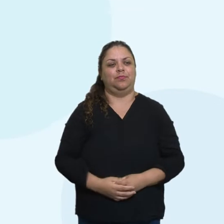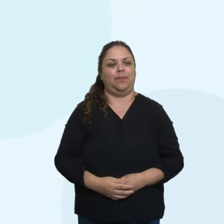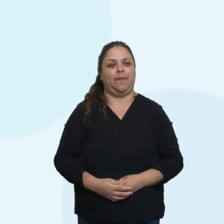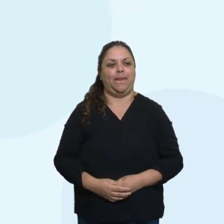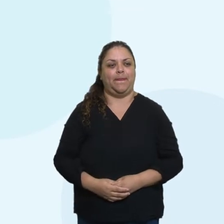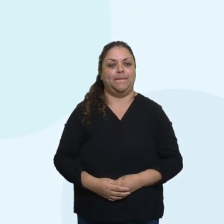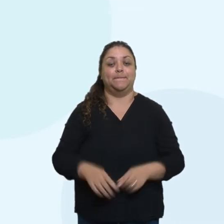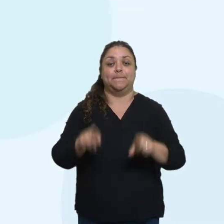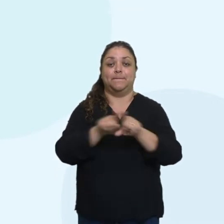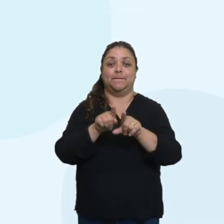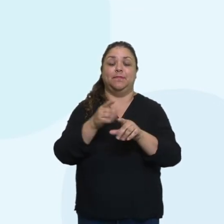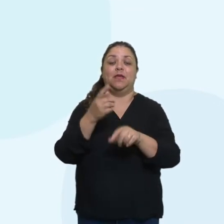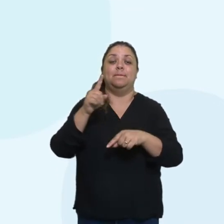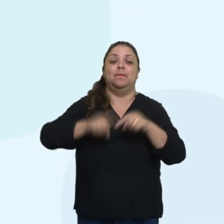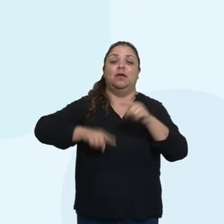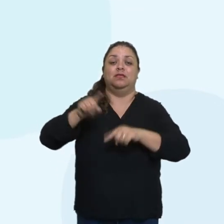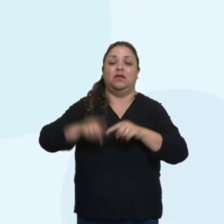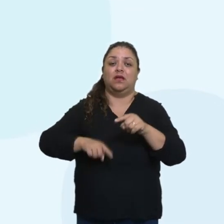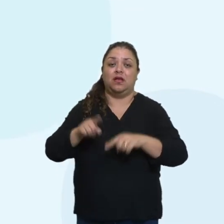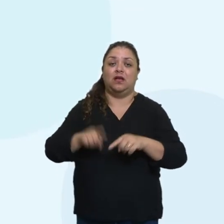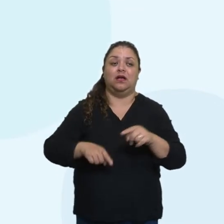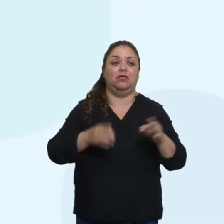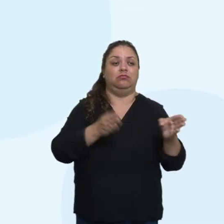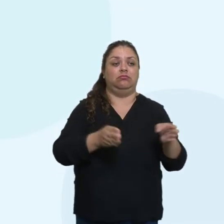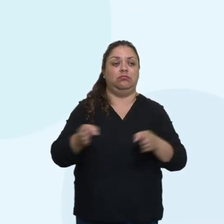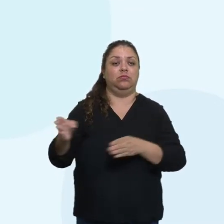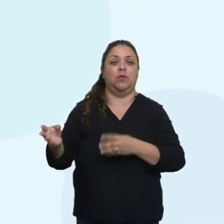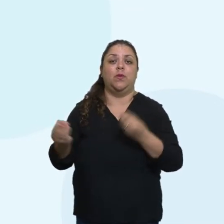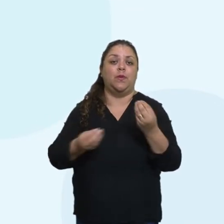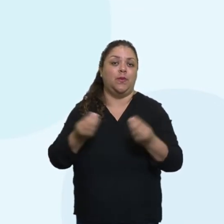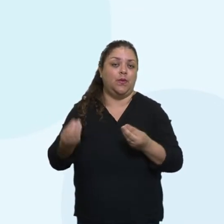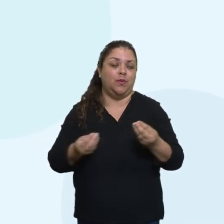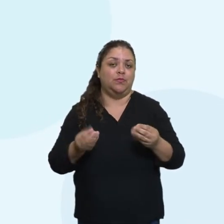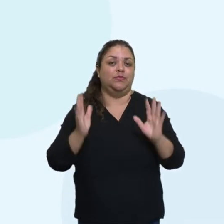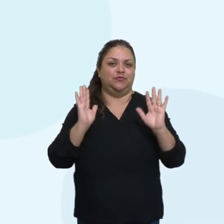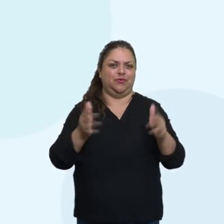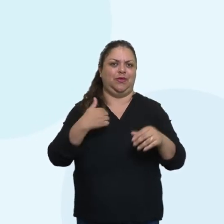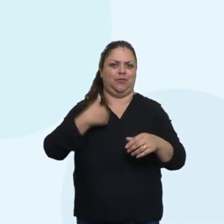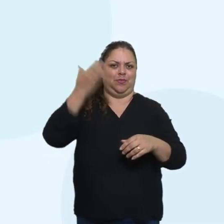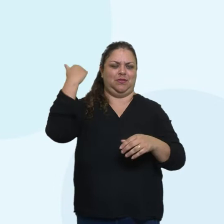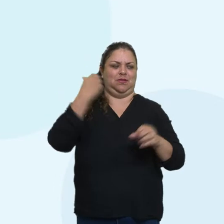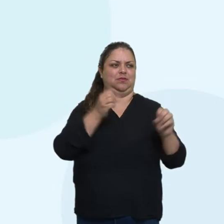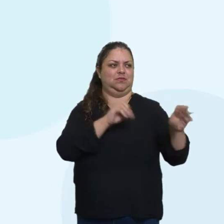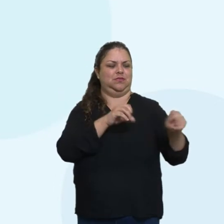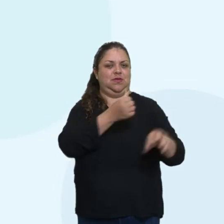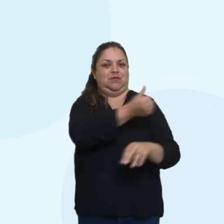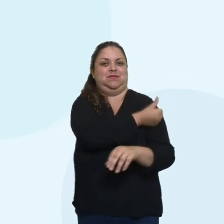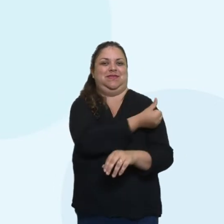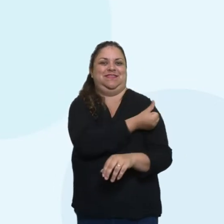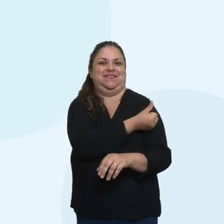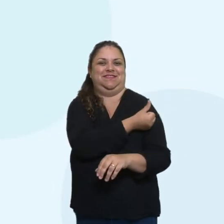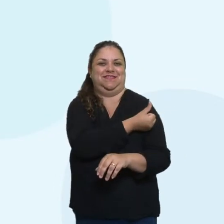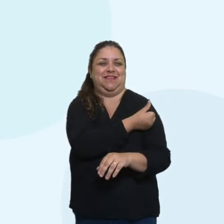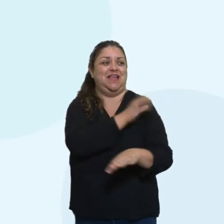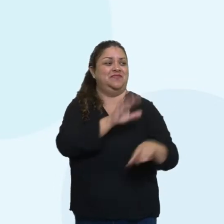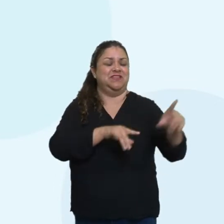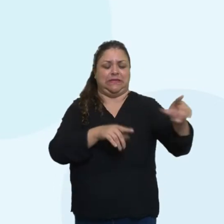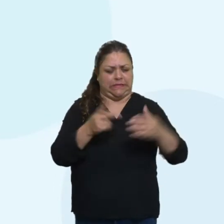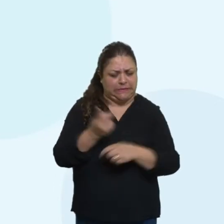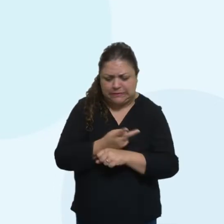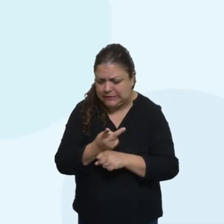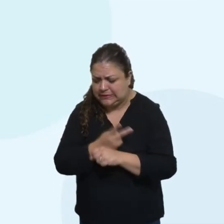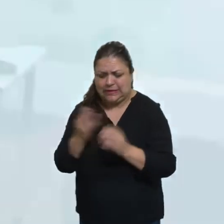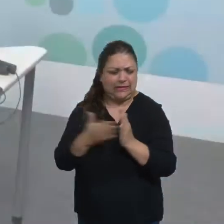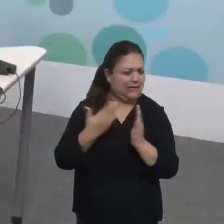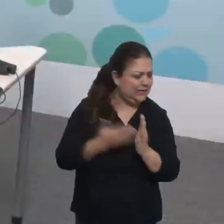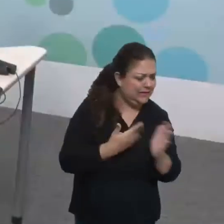organização dos materiais eu fico pensando eu já dei aula para 6º ano e ele chegou né as vezes não encontra o livro encontro material